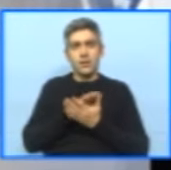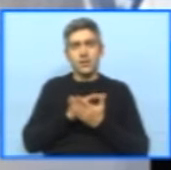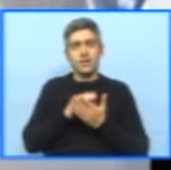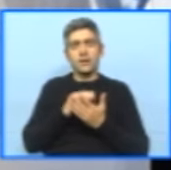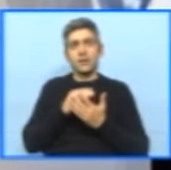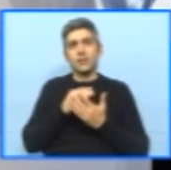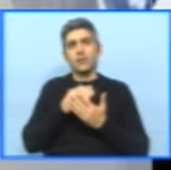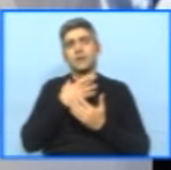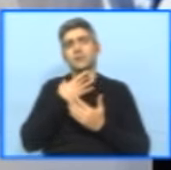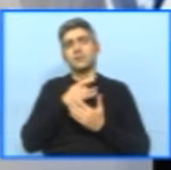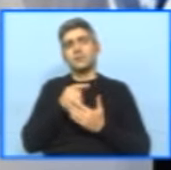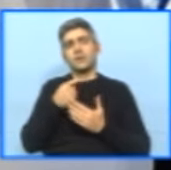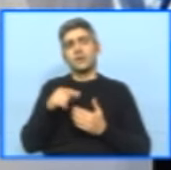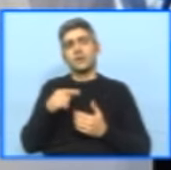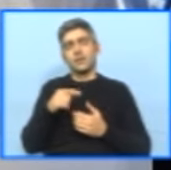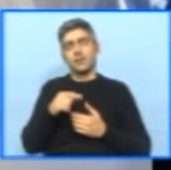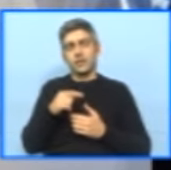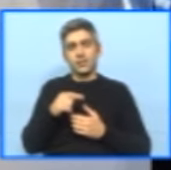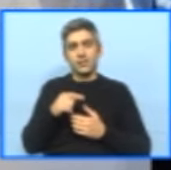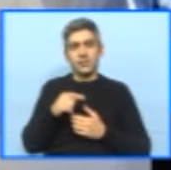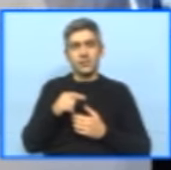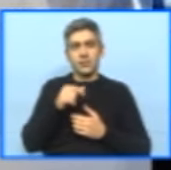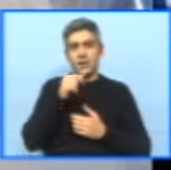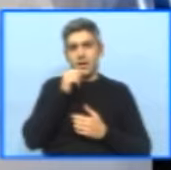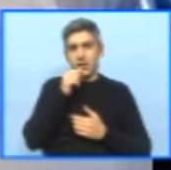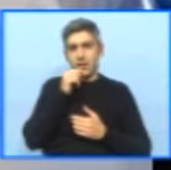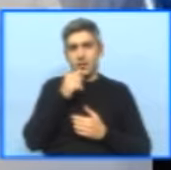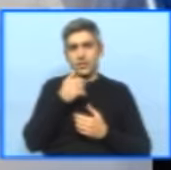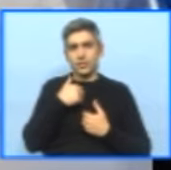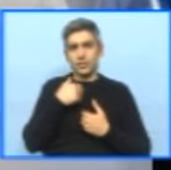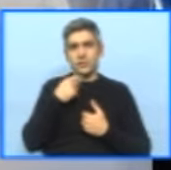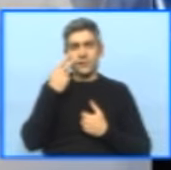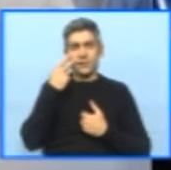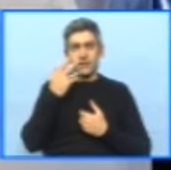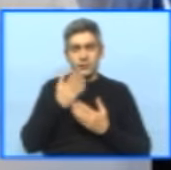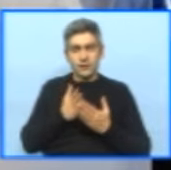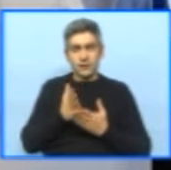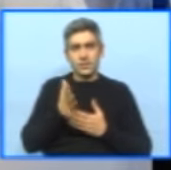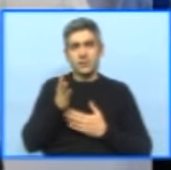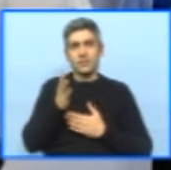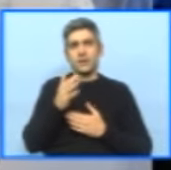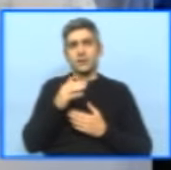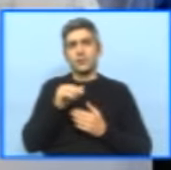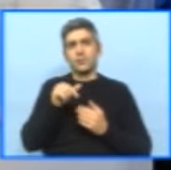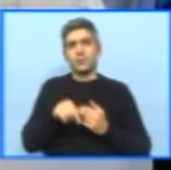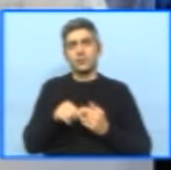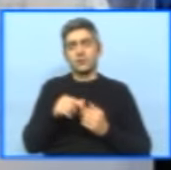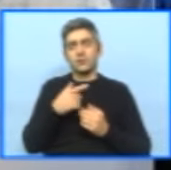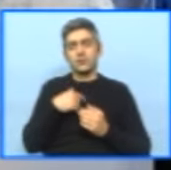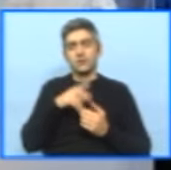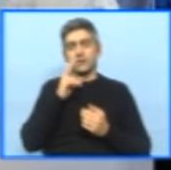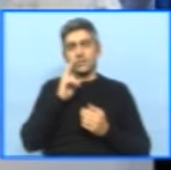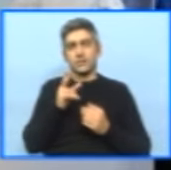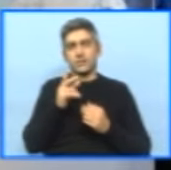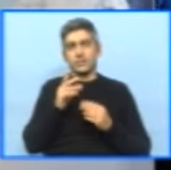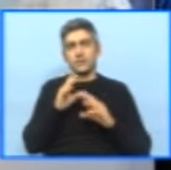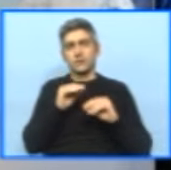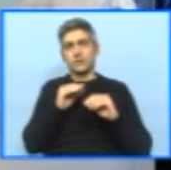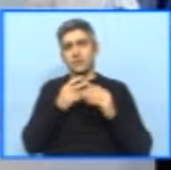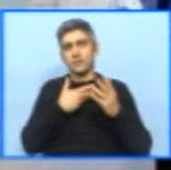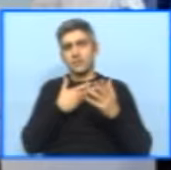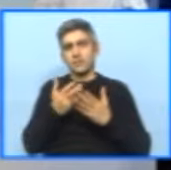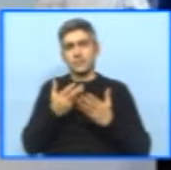ter sede. Esta sede de água que nos ajuda a viver, e de imediato nós vamos ver no decorrer da